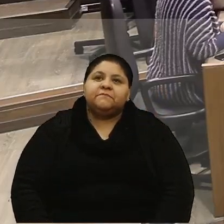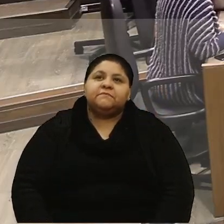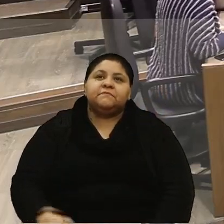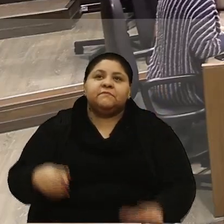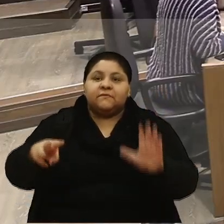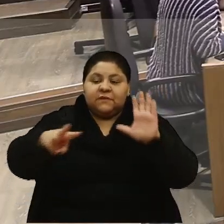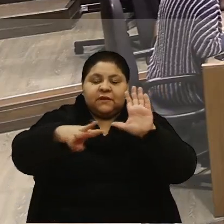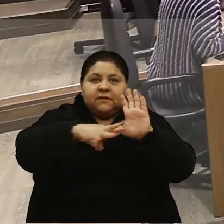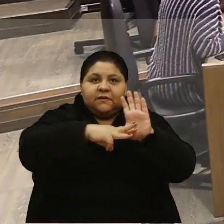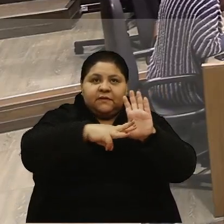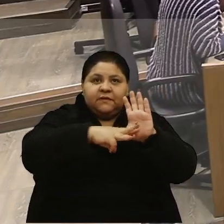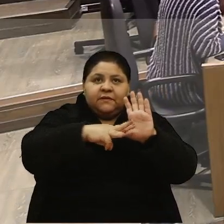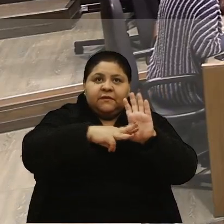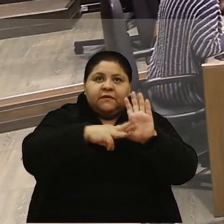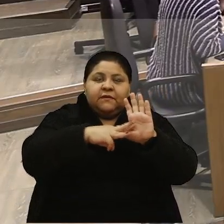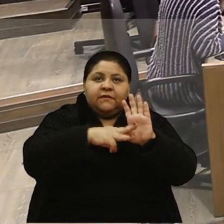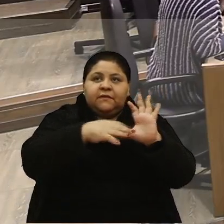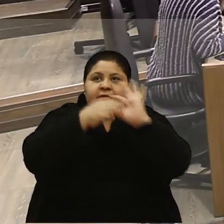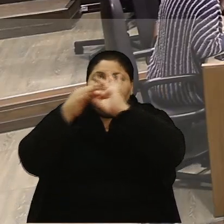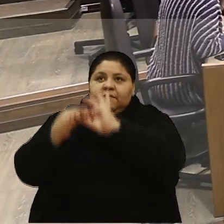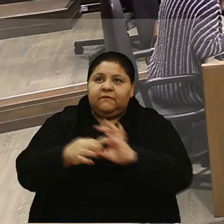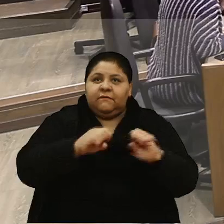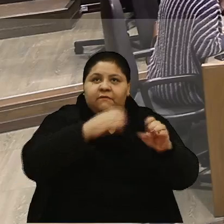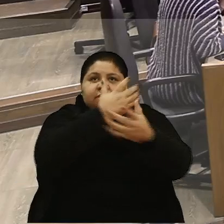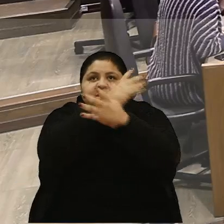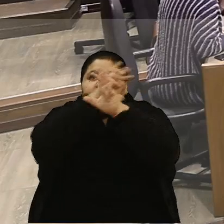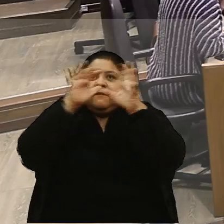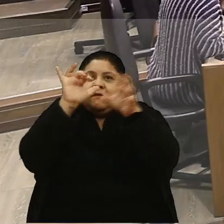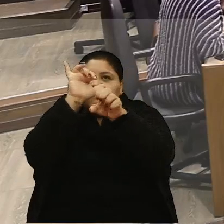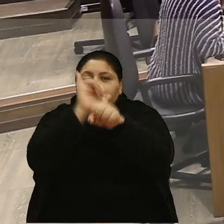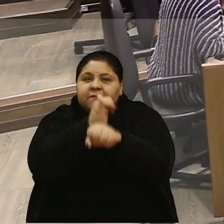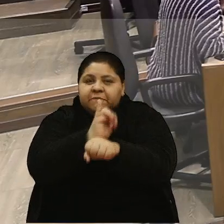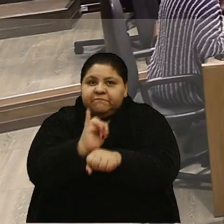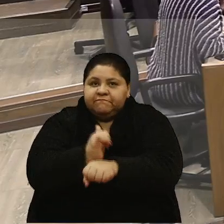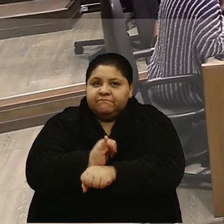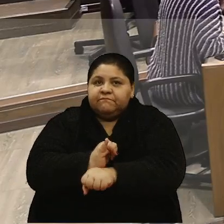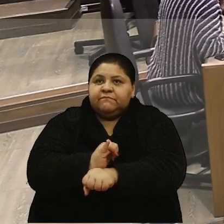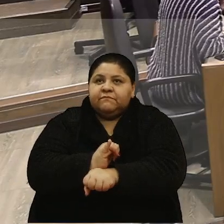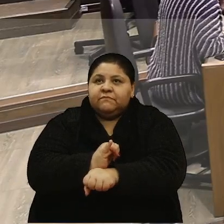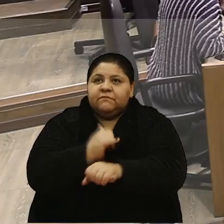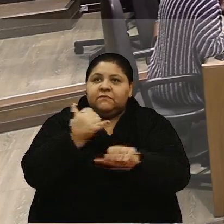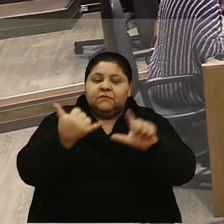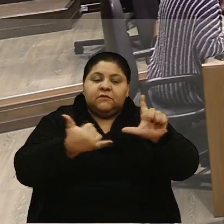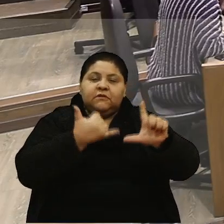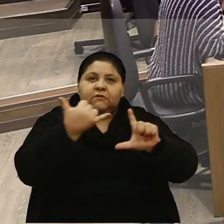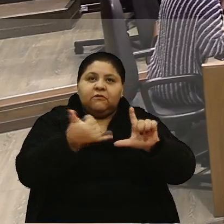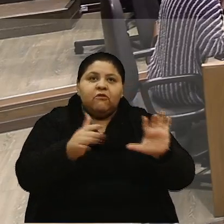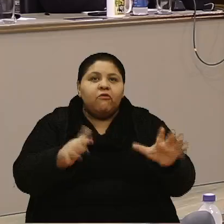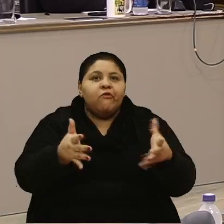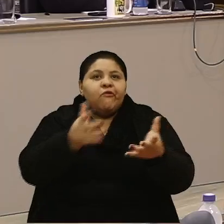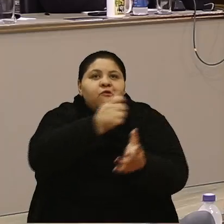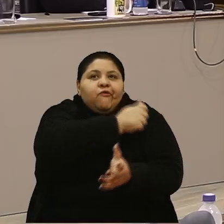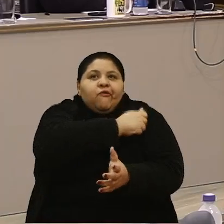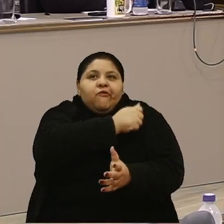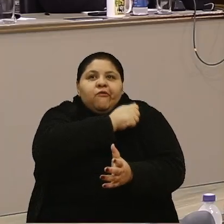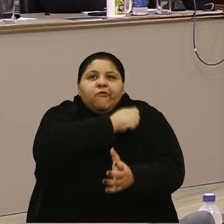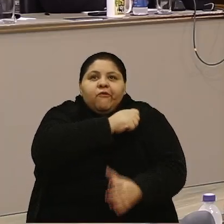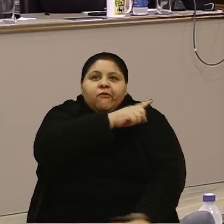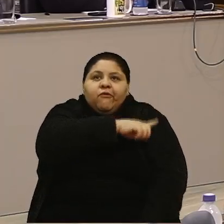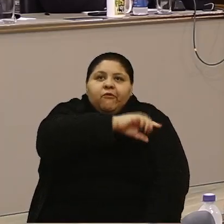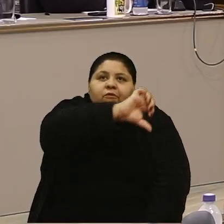Terceiro lugar, gamificação na educação ambiental, estratégias lúdicas para engajar alunos do ensino